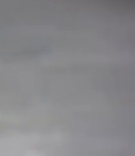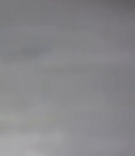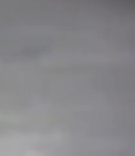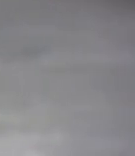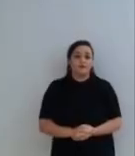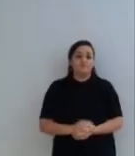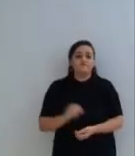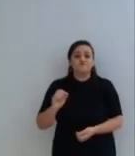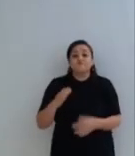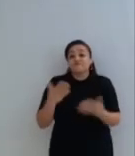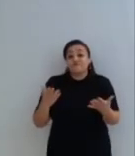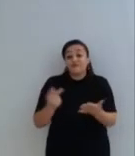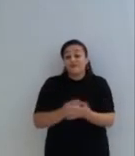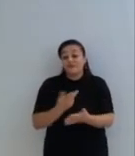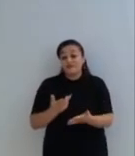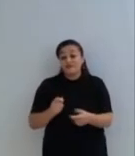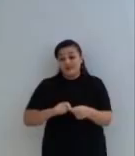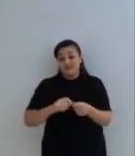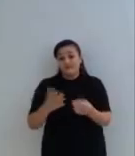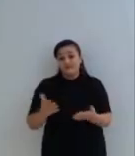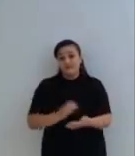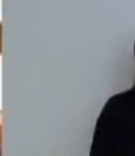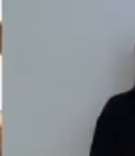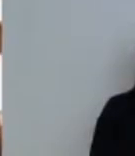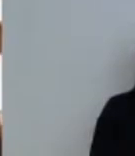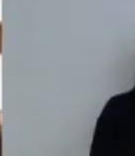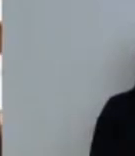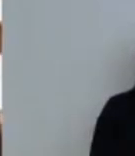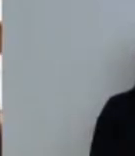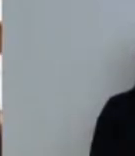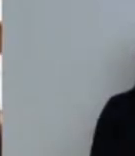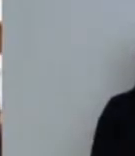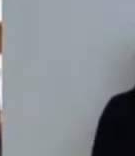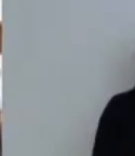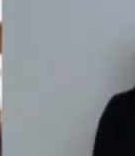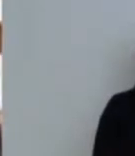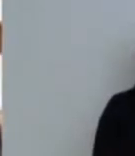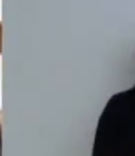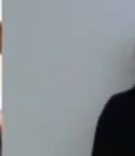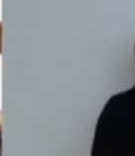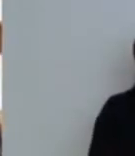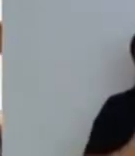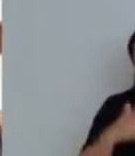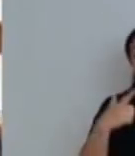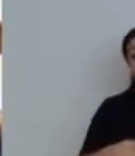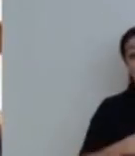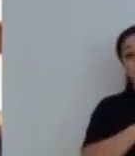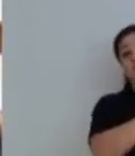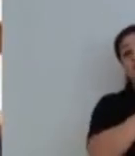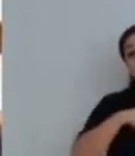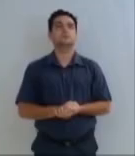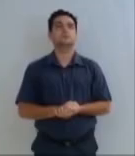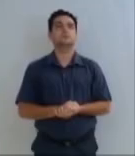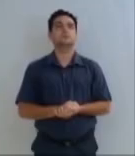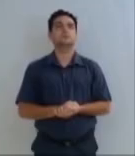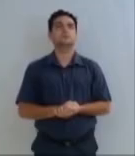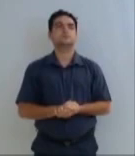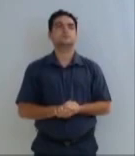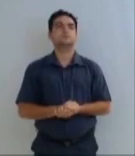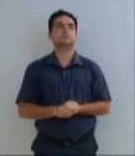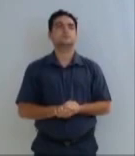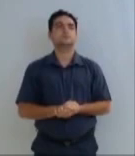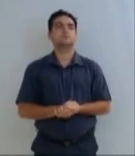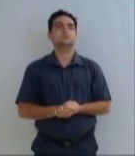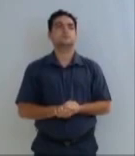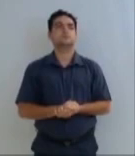medida A sexta turma seguiu o voto do ministro Rogério Schietti Cruz e decidiu que em situações excepcionais é possível